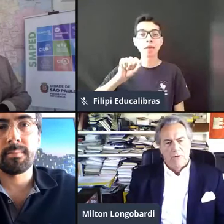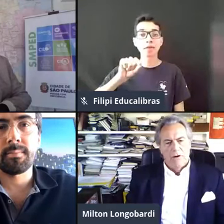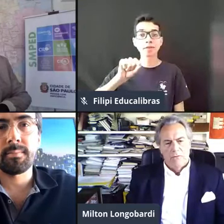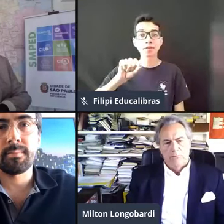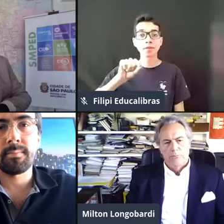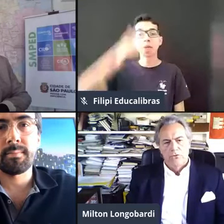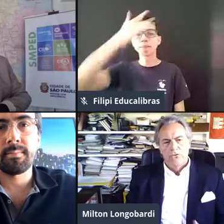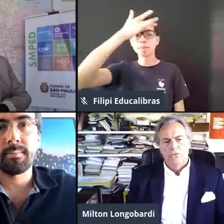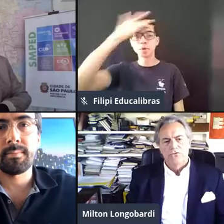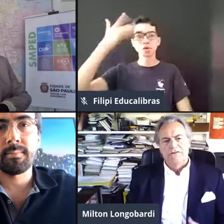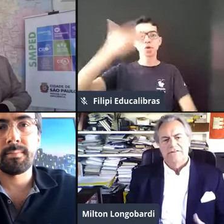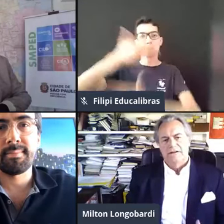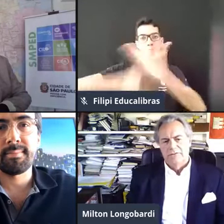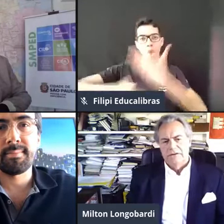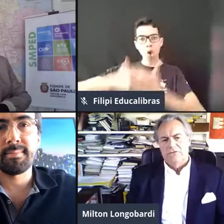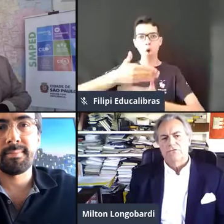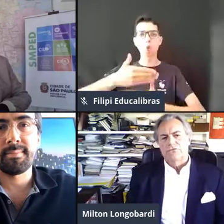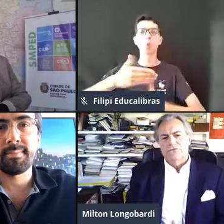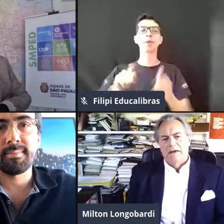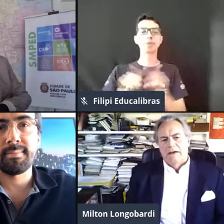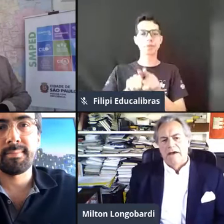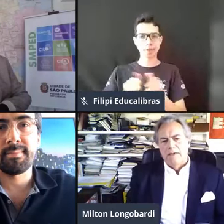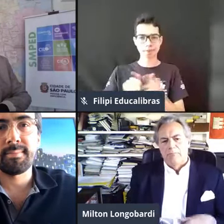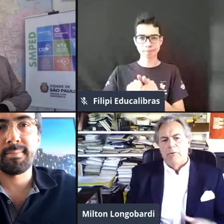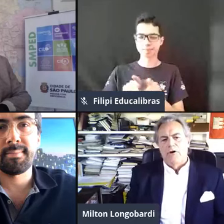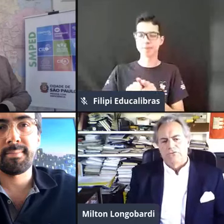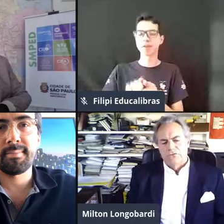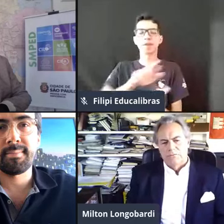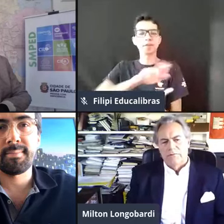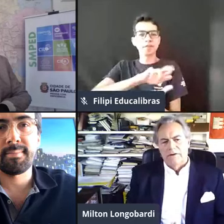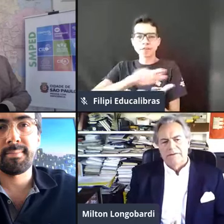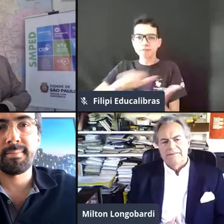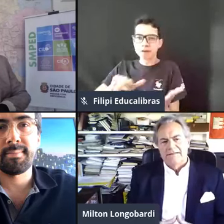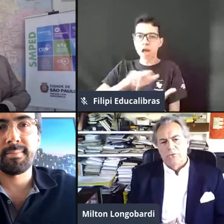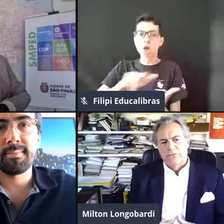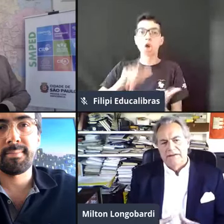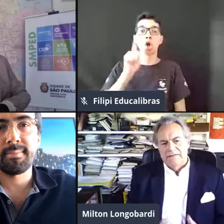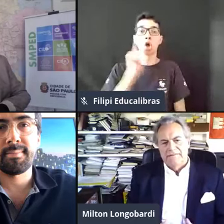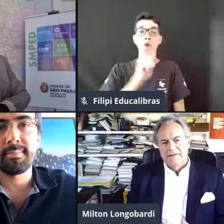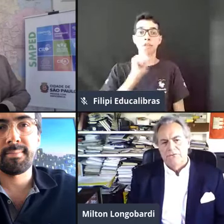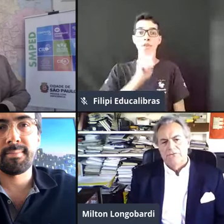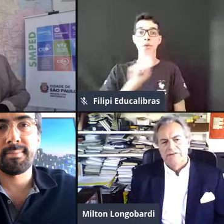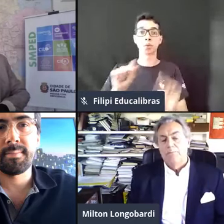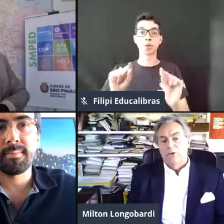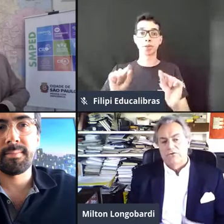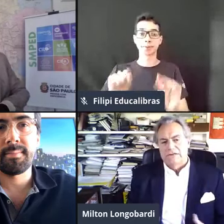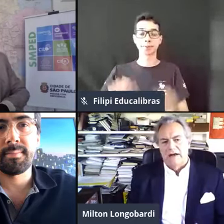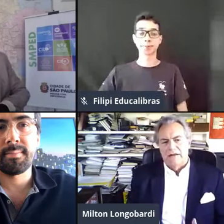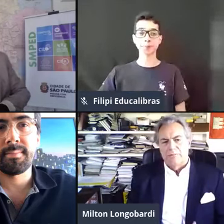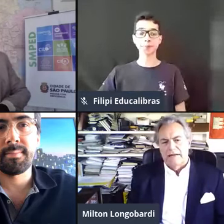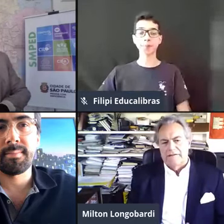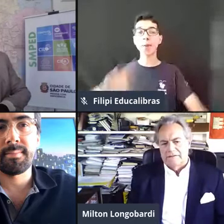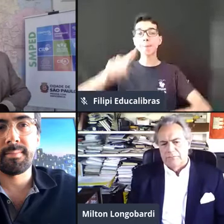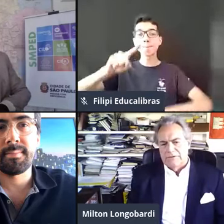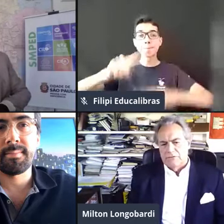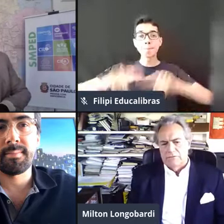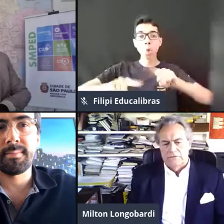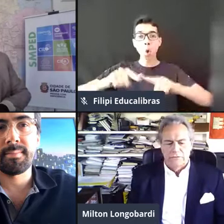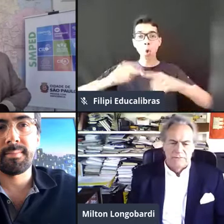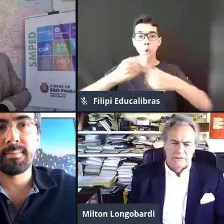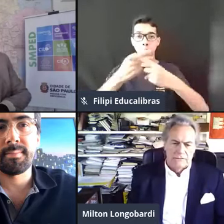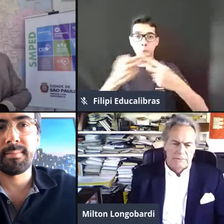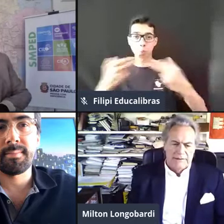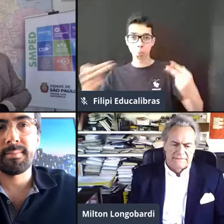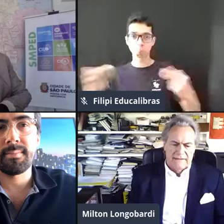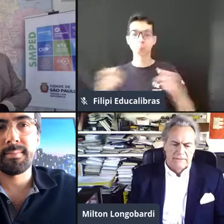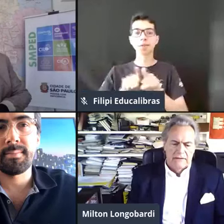ambiente na qual produtos e serviços possam ser oferecidos e mostrados para essas pessoas.